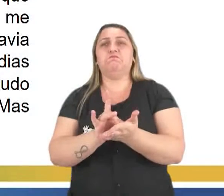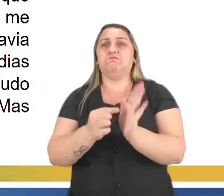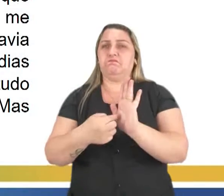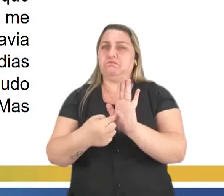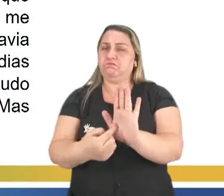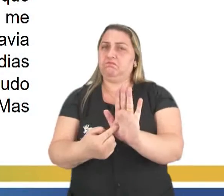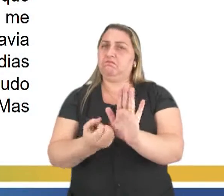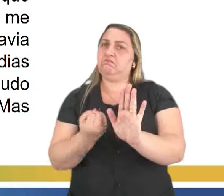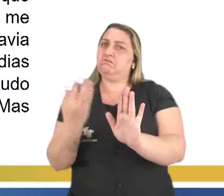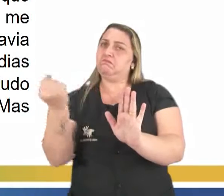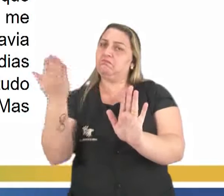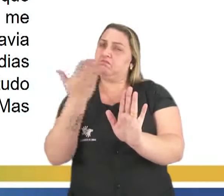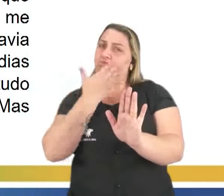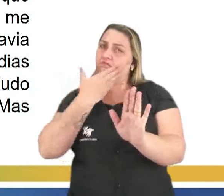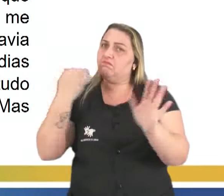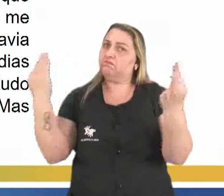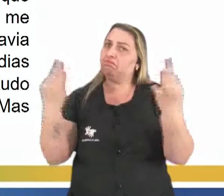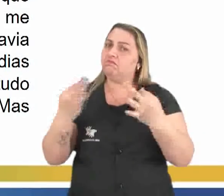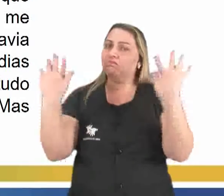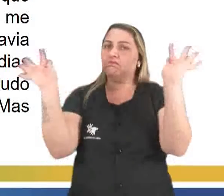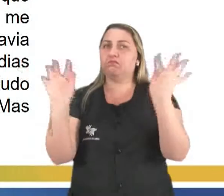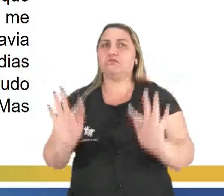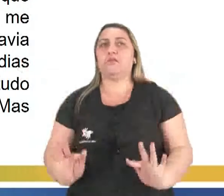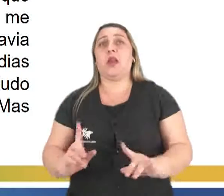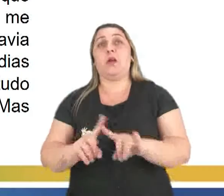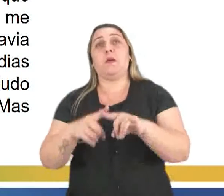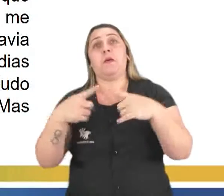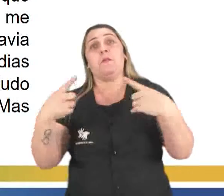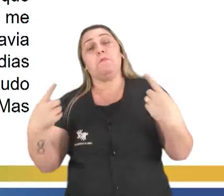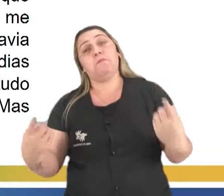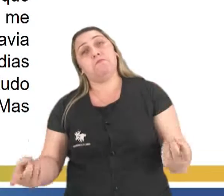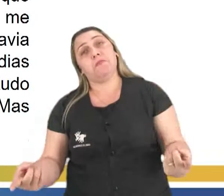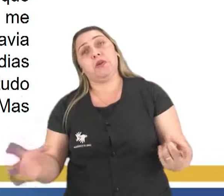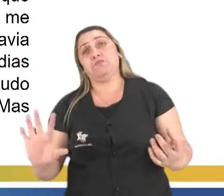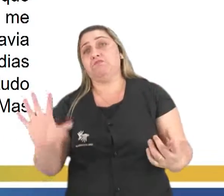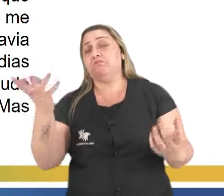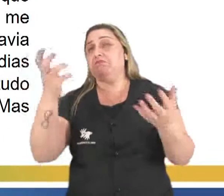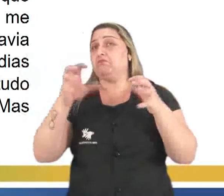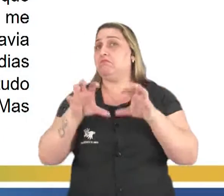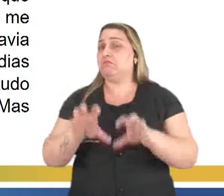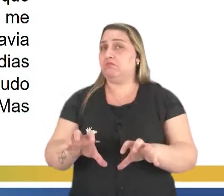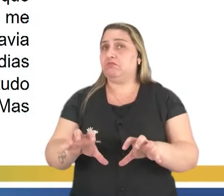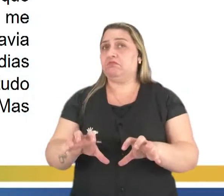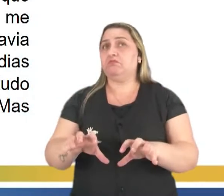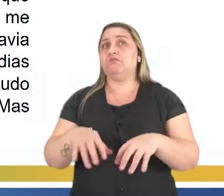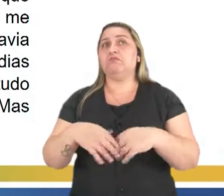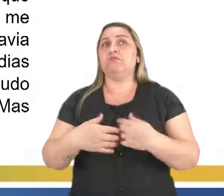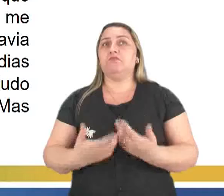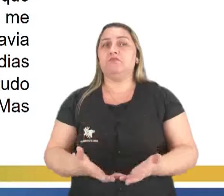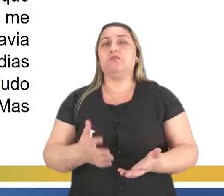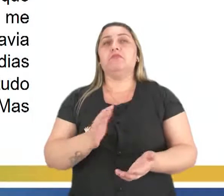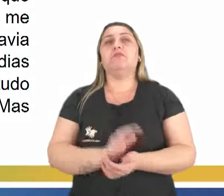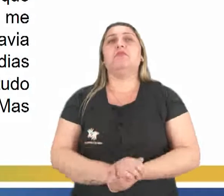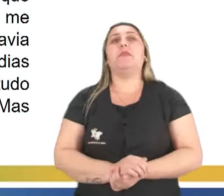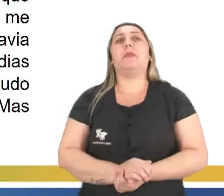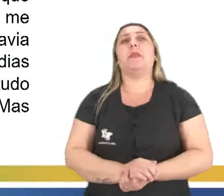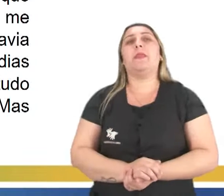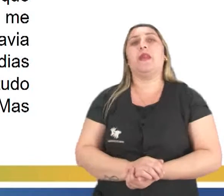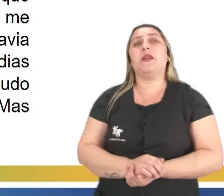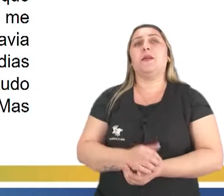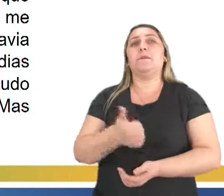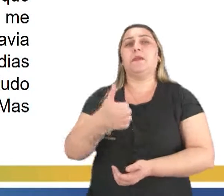que a viagem seria das mais felizes. Mas não foi assim. E aí é um trecho, né, do Defoe,